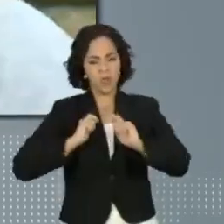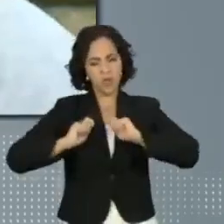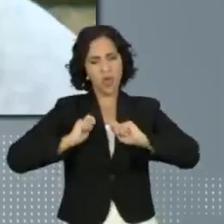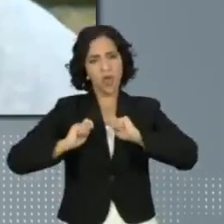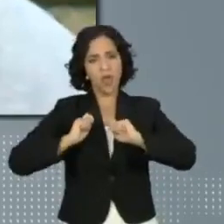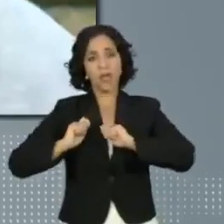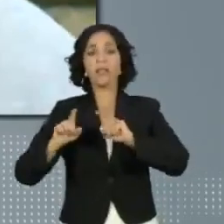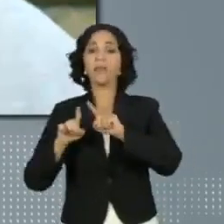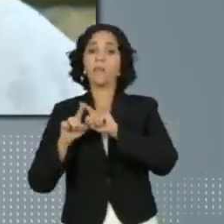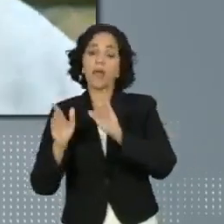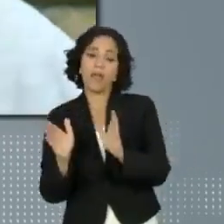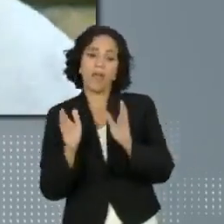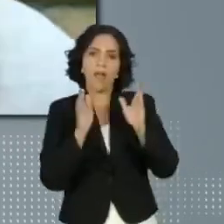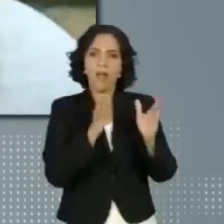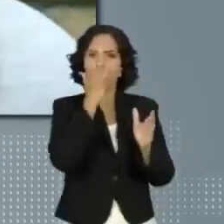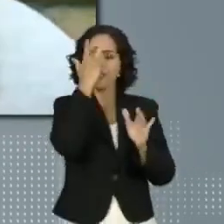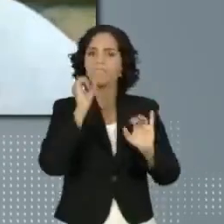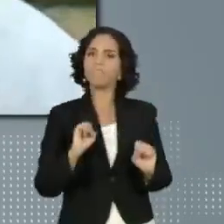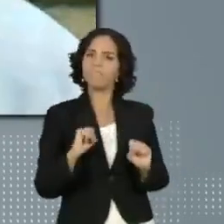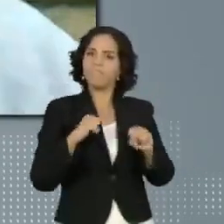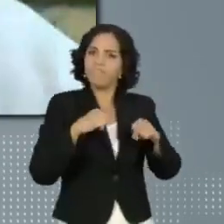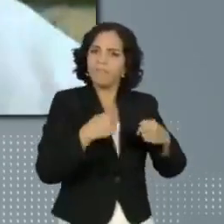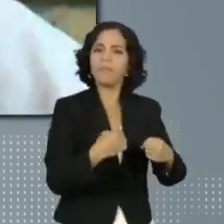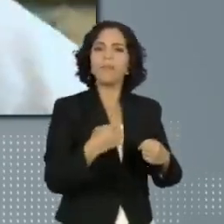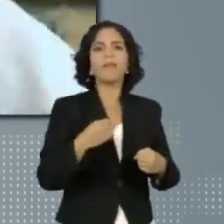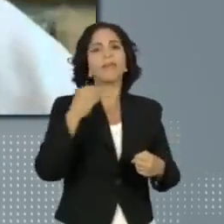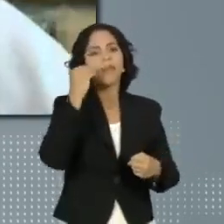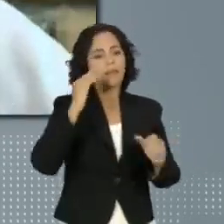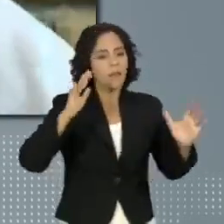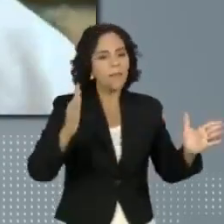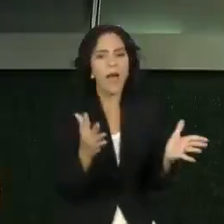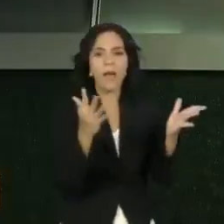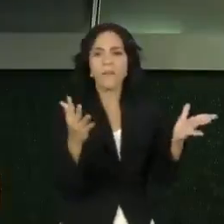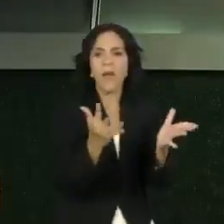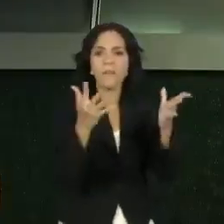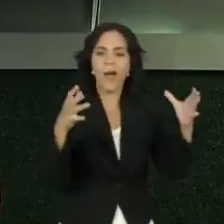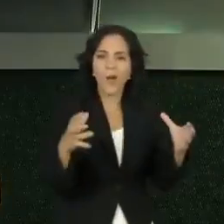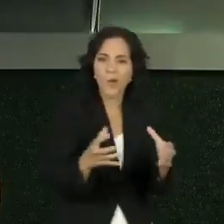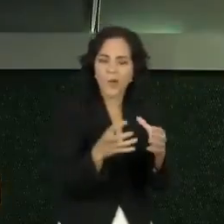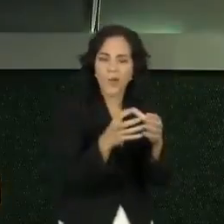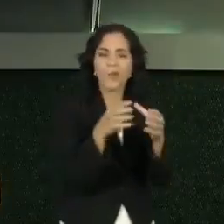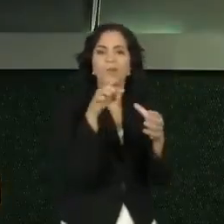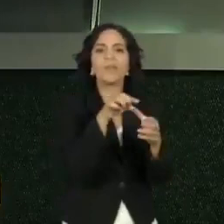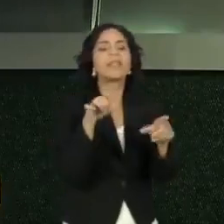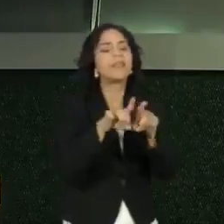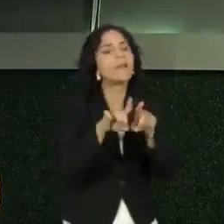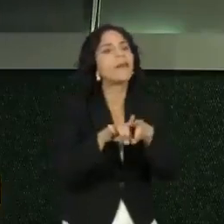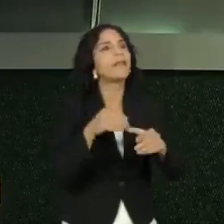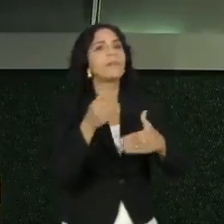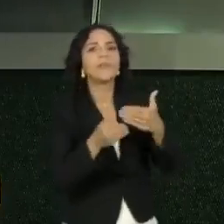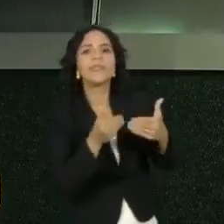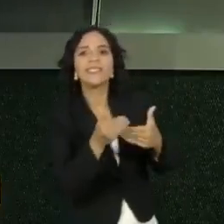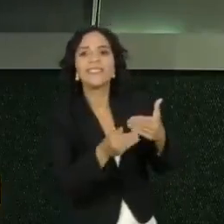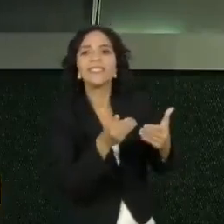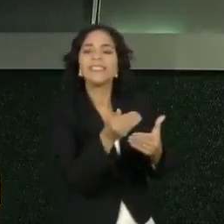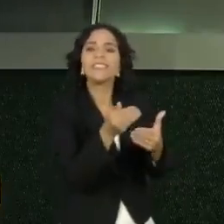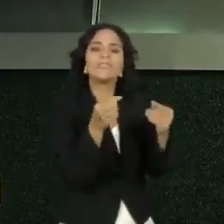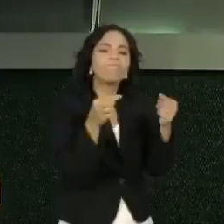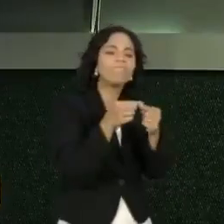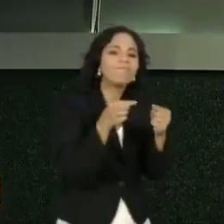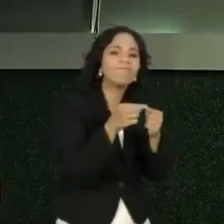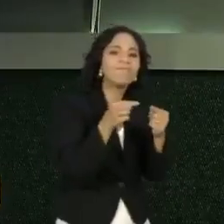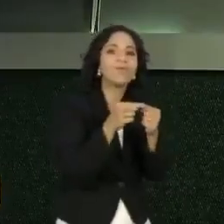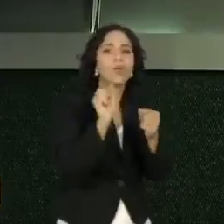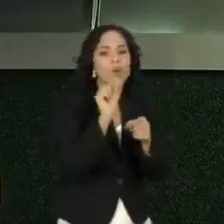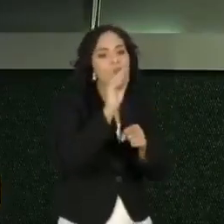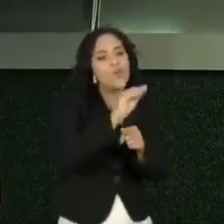aqueles que se engajaram em processos mais coletivos, em processos que eu diria assim, estão baseados na noção